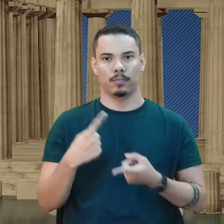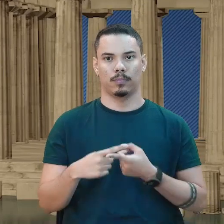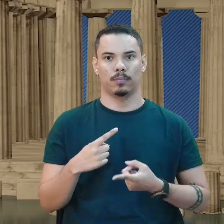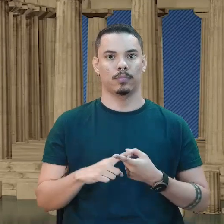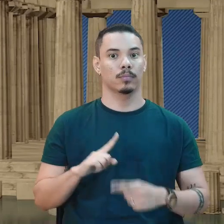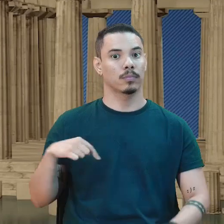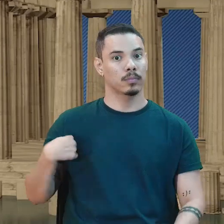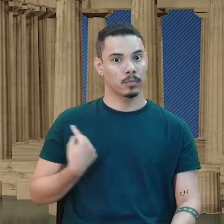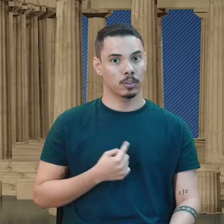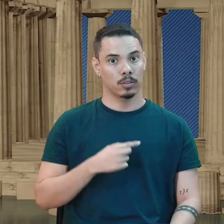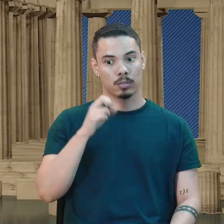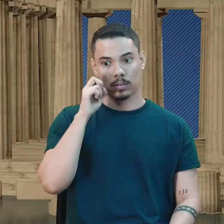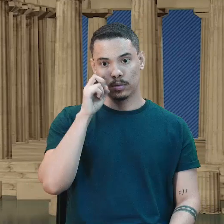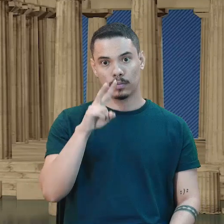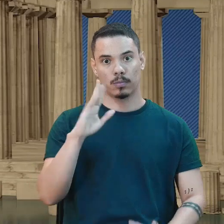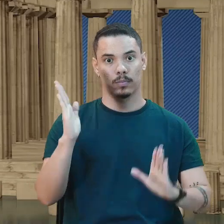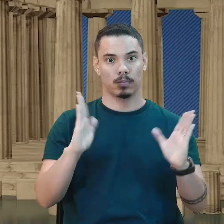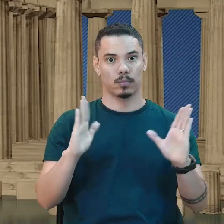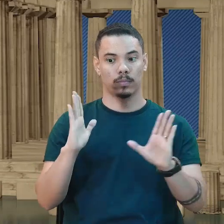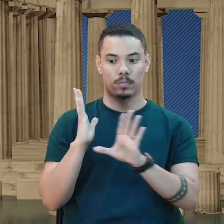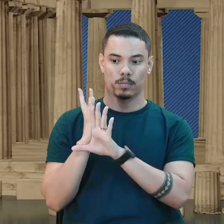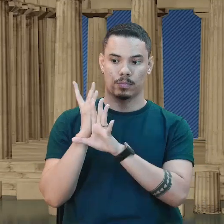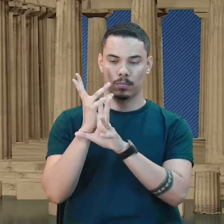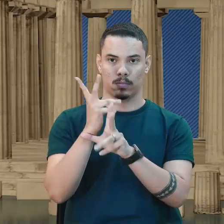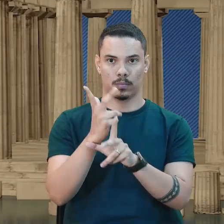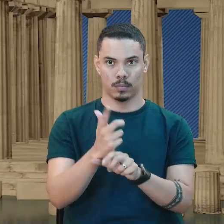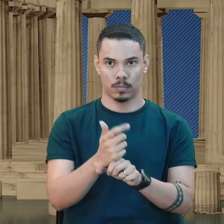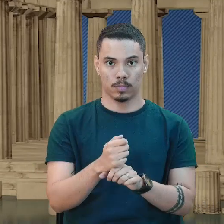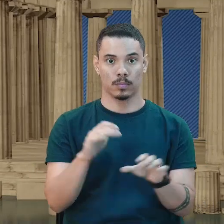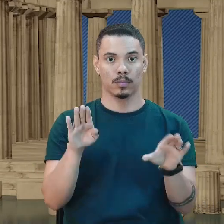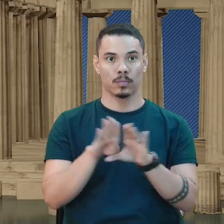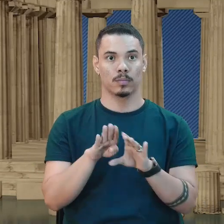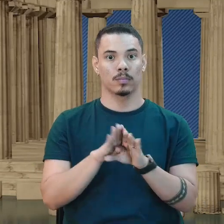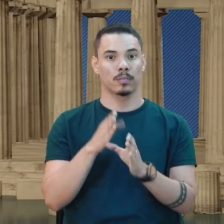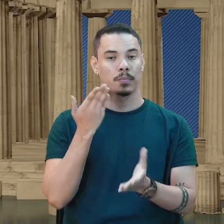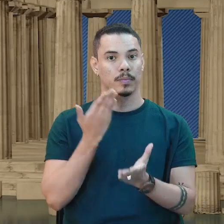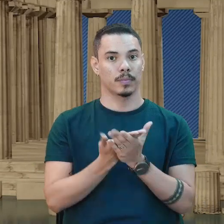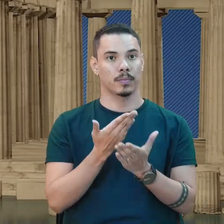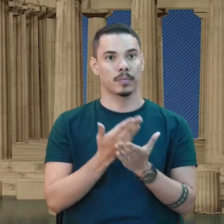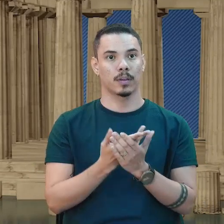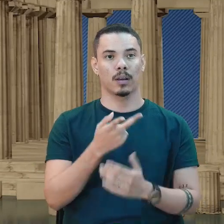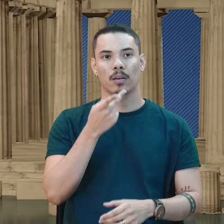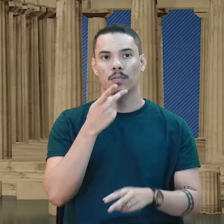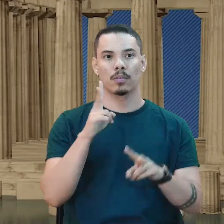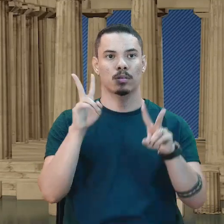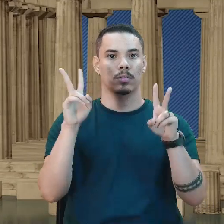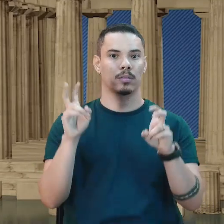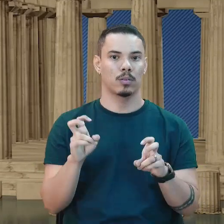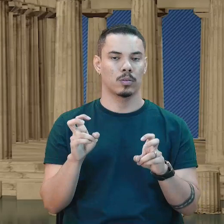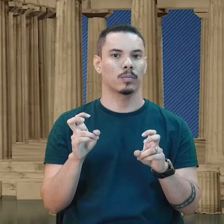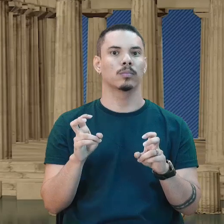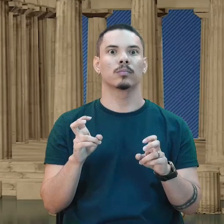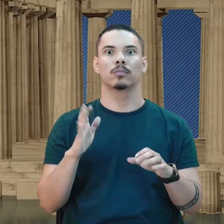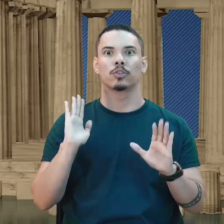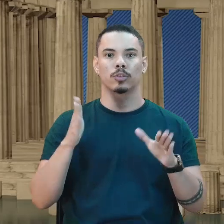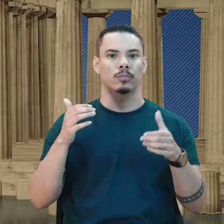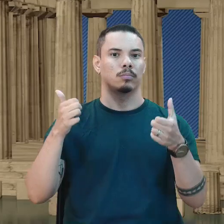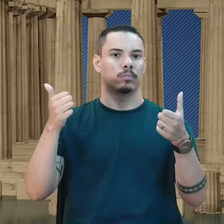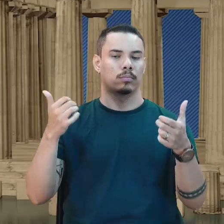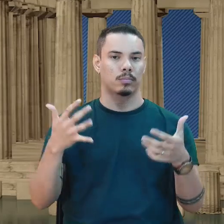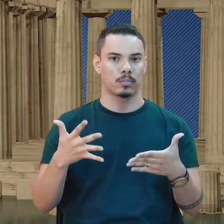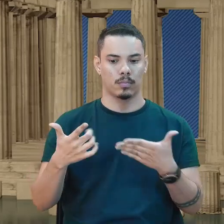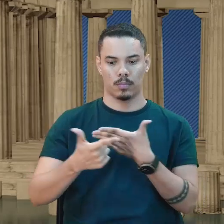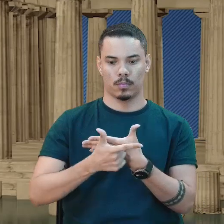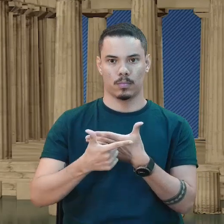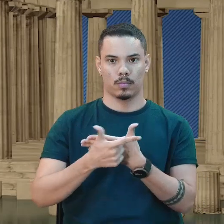vimos durante a revisão, nós vimos durante a aula, falamos sobre ela bastante, o papel que